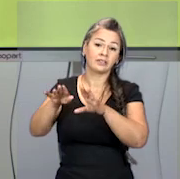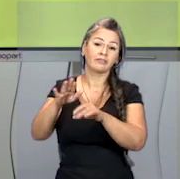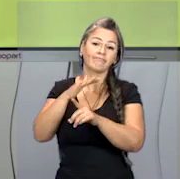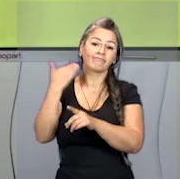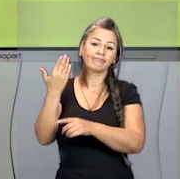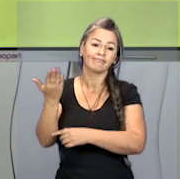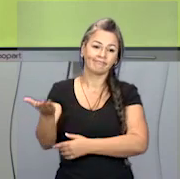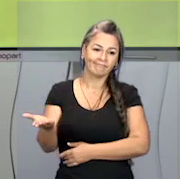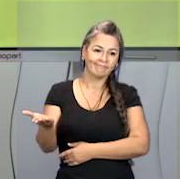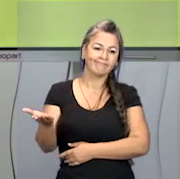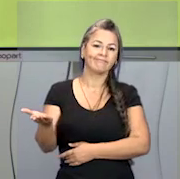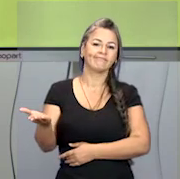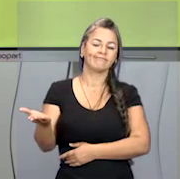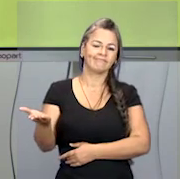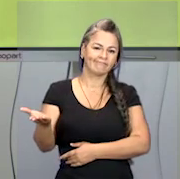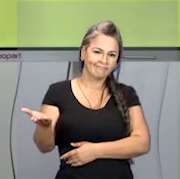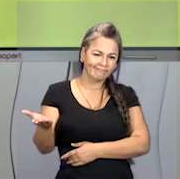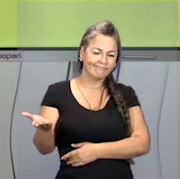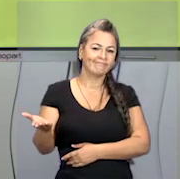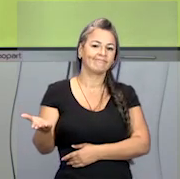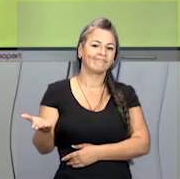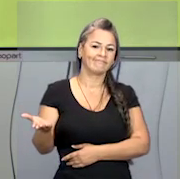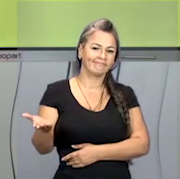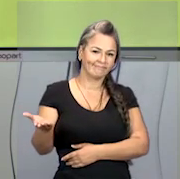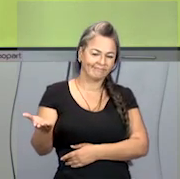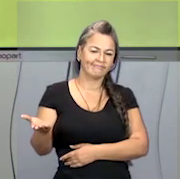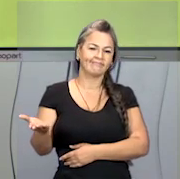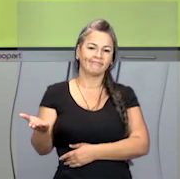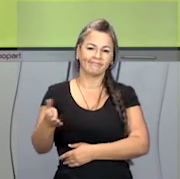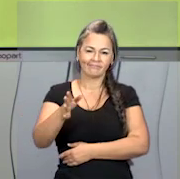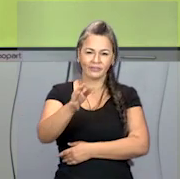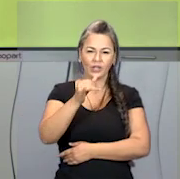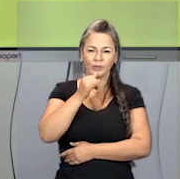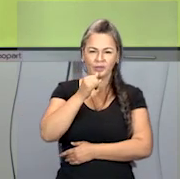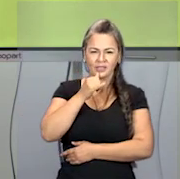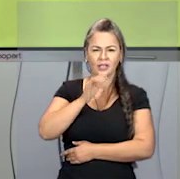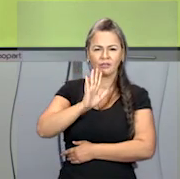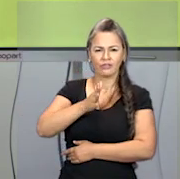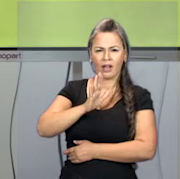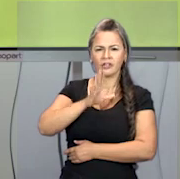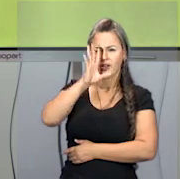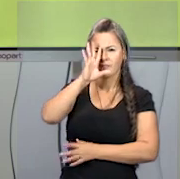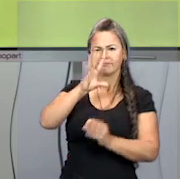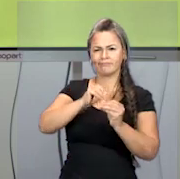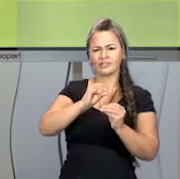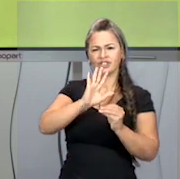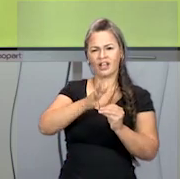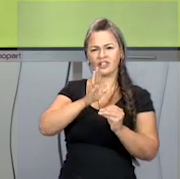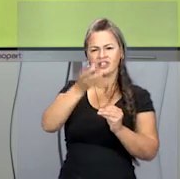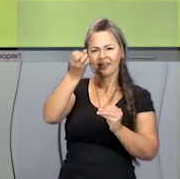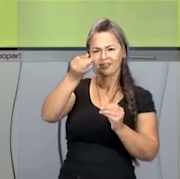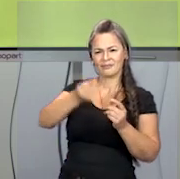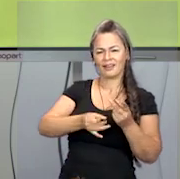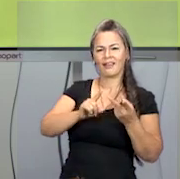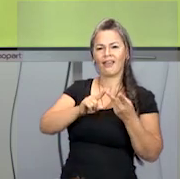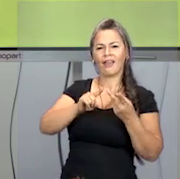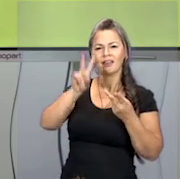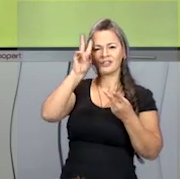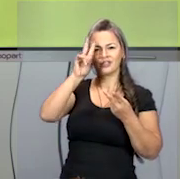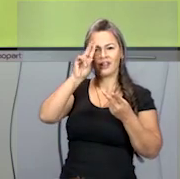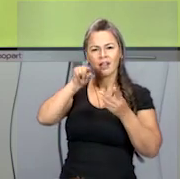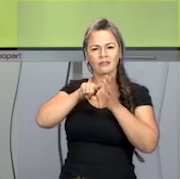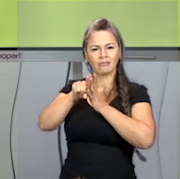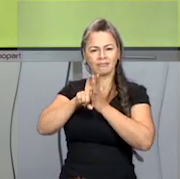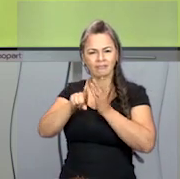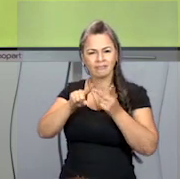Até agora eu falei de um historiador, de uma historiadora, de um filósofo, para pensar a